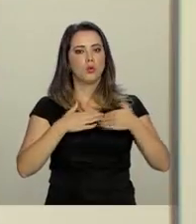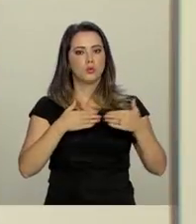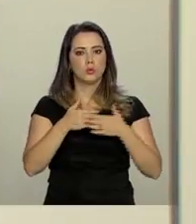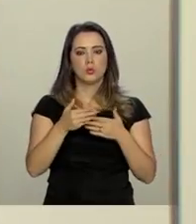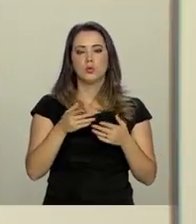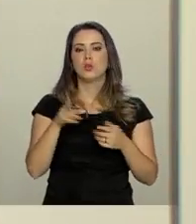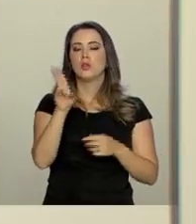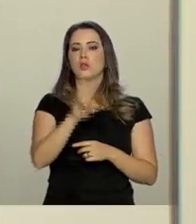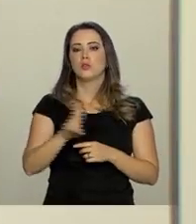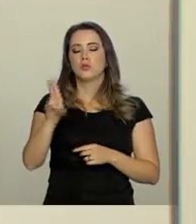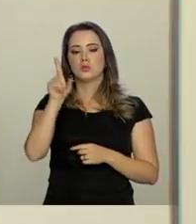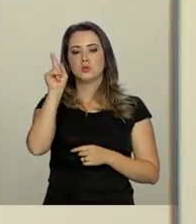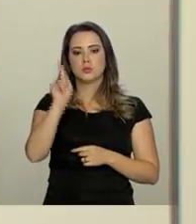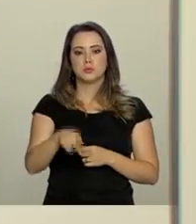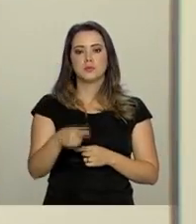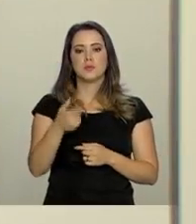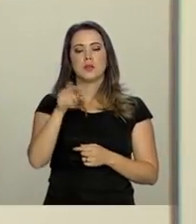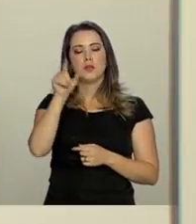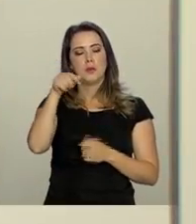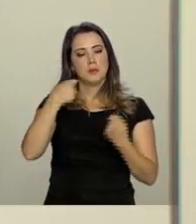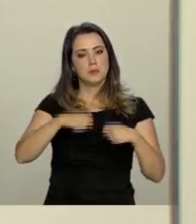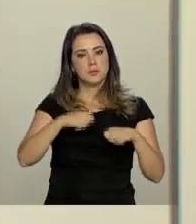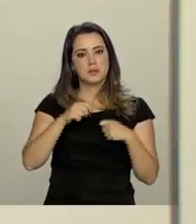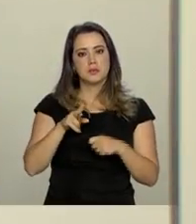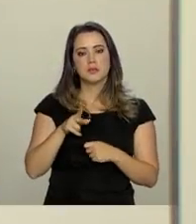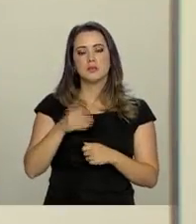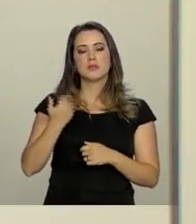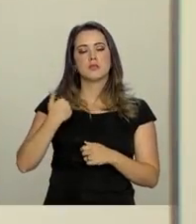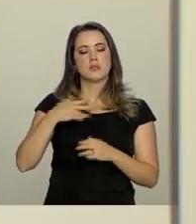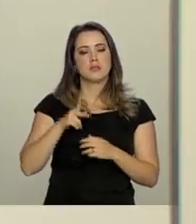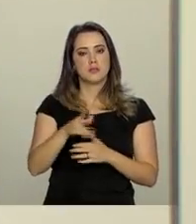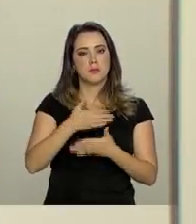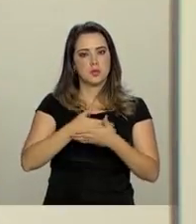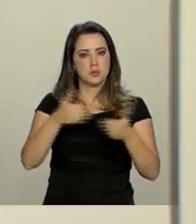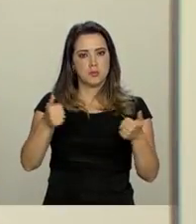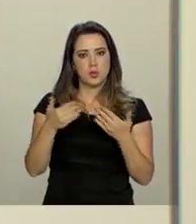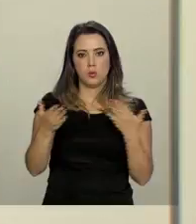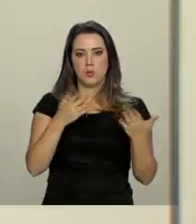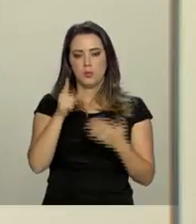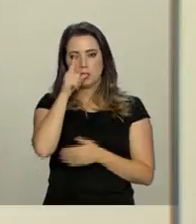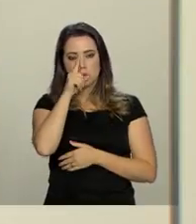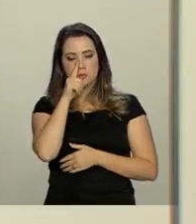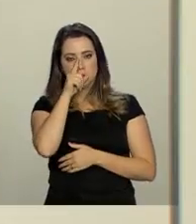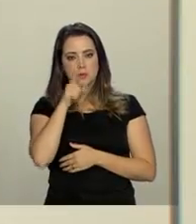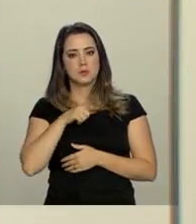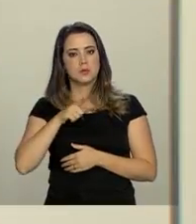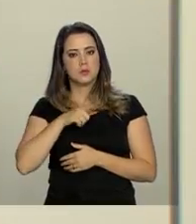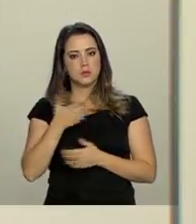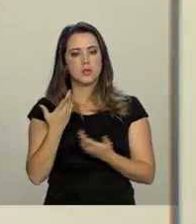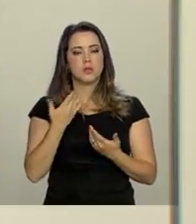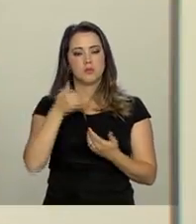seja o método, o benefício do método tem que ser sempre maior do que o risco ou algum risco que esse método possa ter.